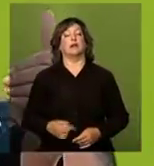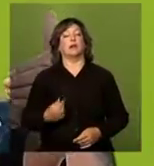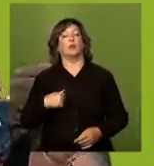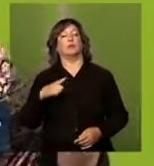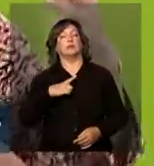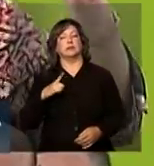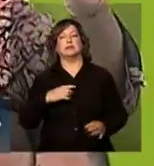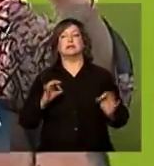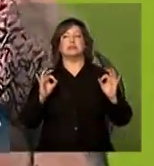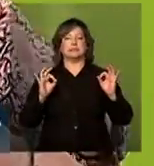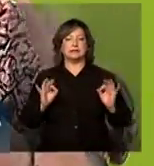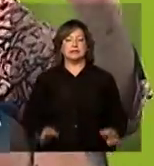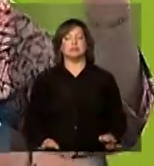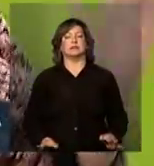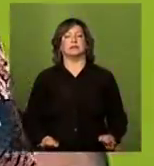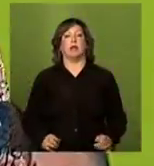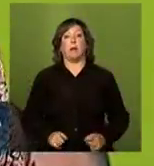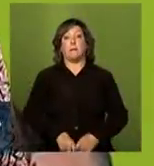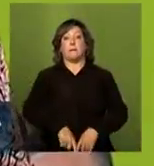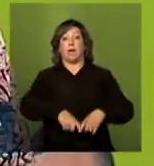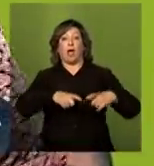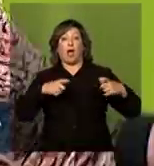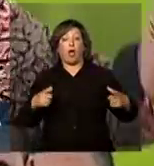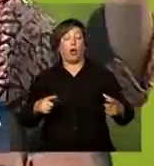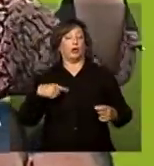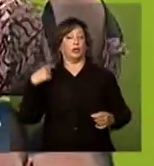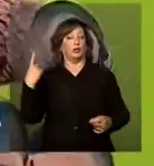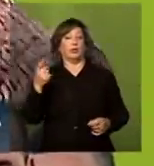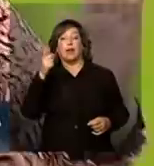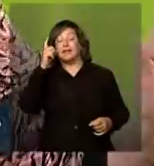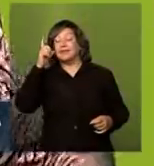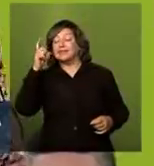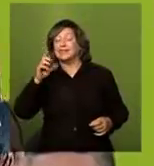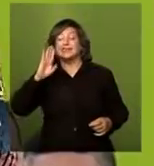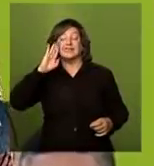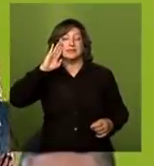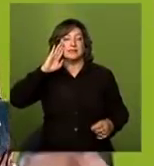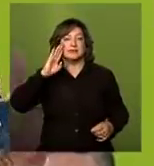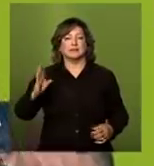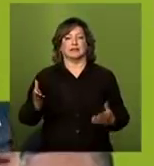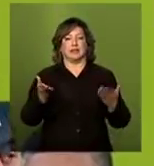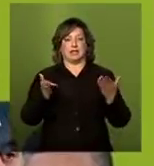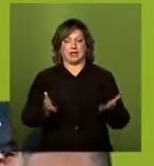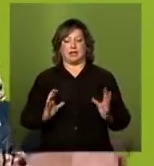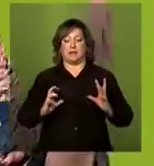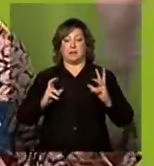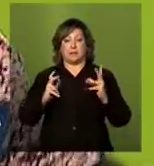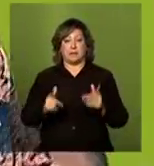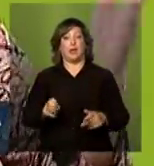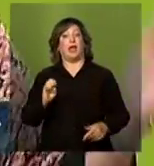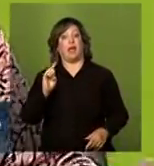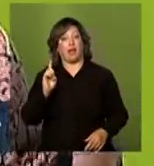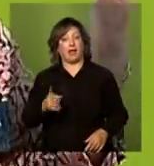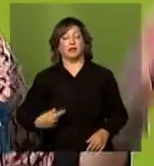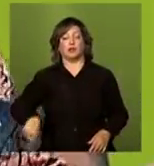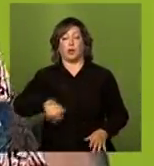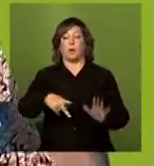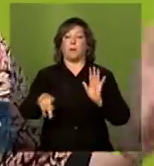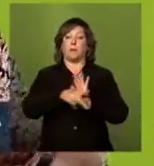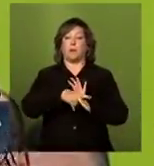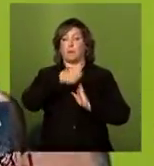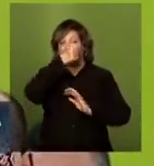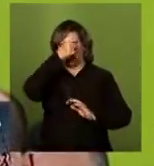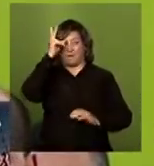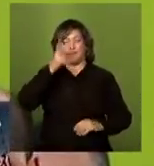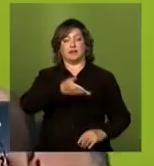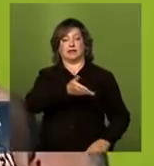certeza que o maior Interessado ou a maior interessada nessas máquinas são os próprios prefeitos